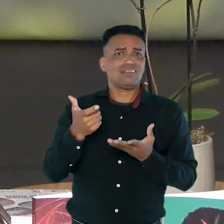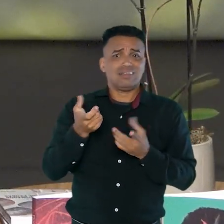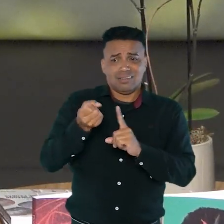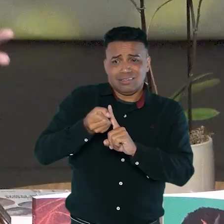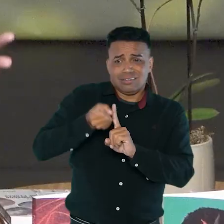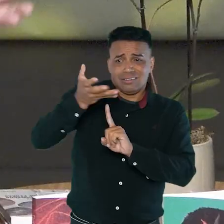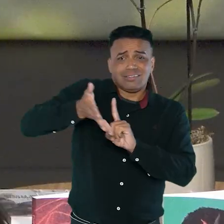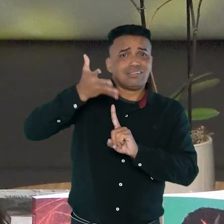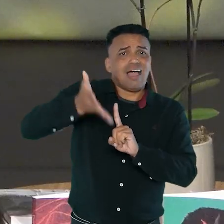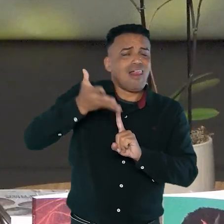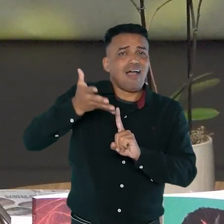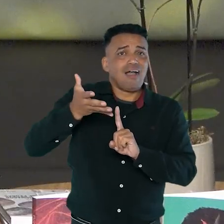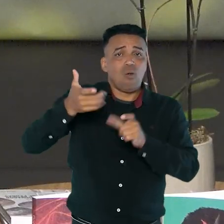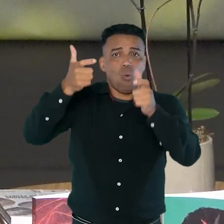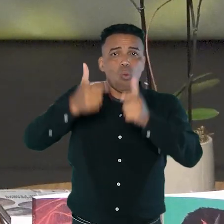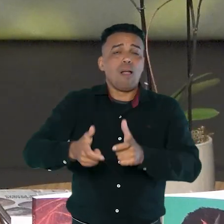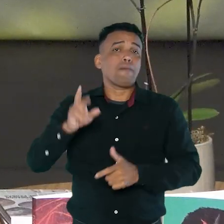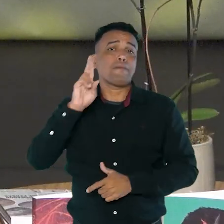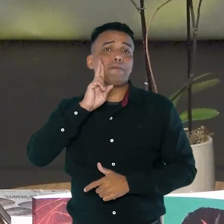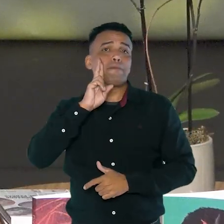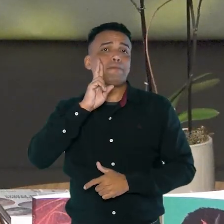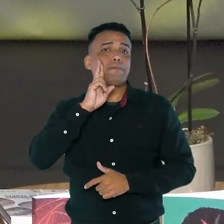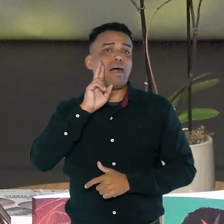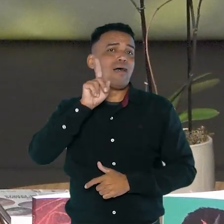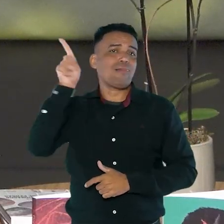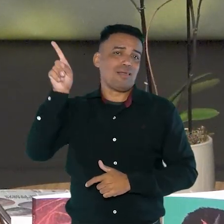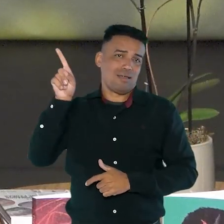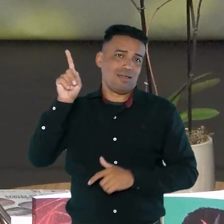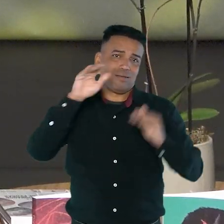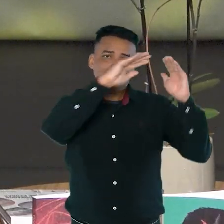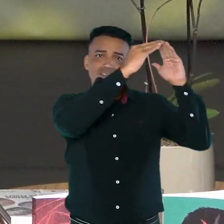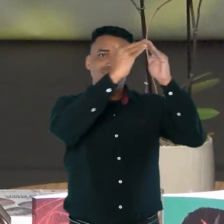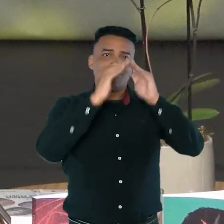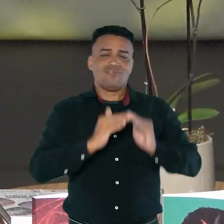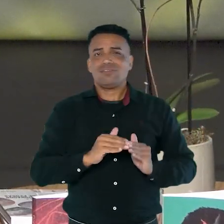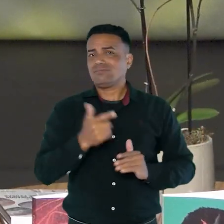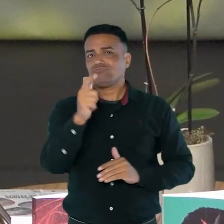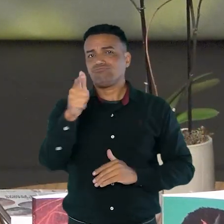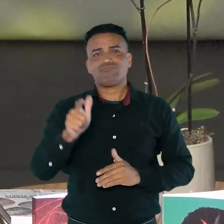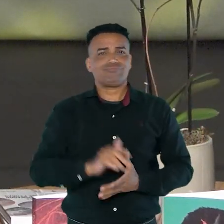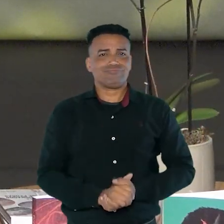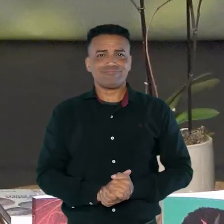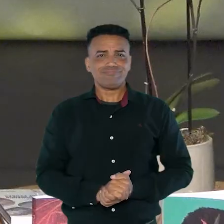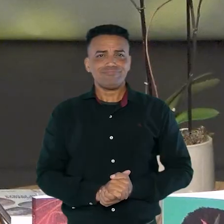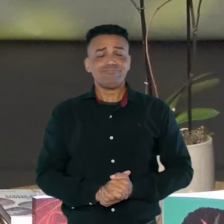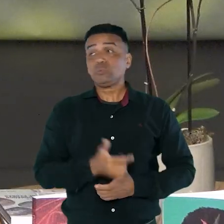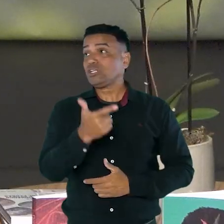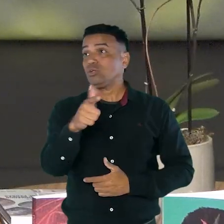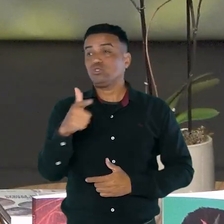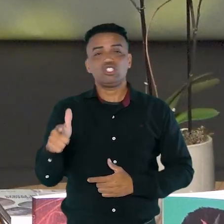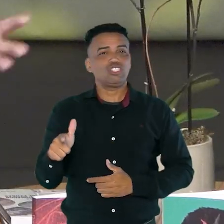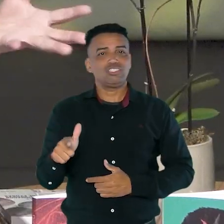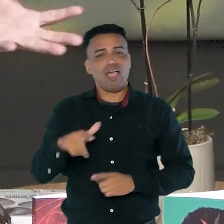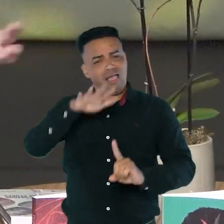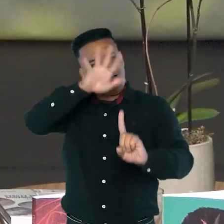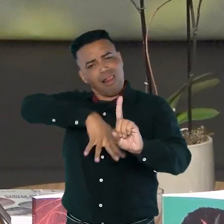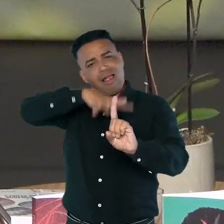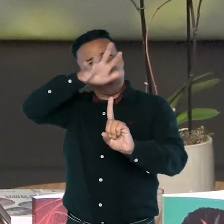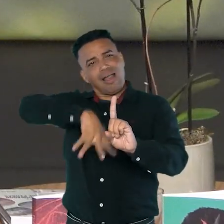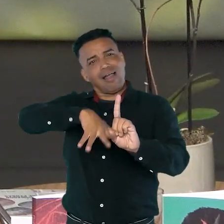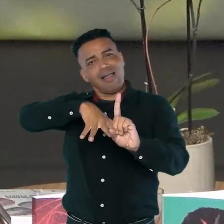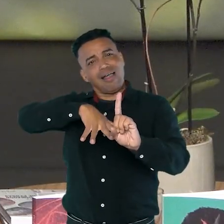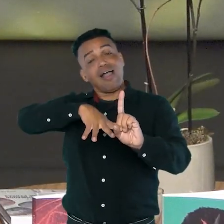tínhamos saraus acontecendo em botecos na periferia. Não tínhamos. Nós não tínhamos ídolos